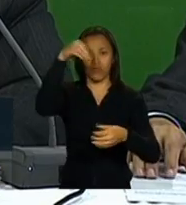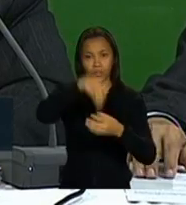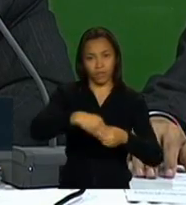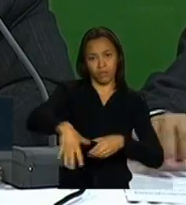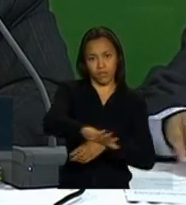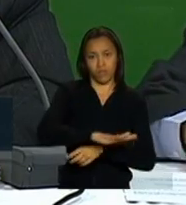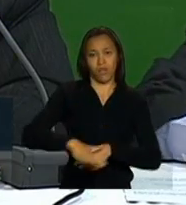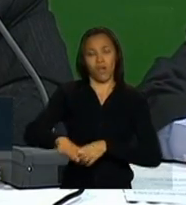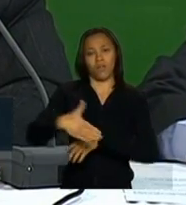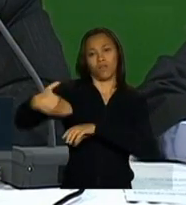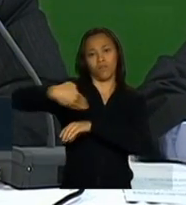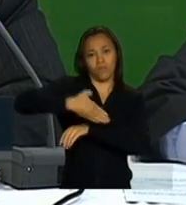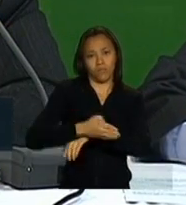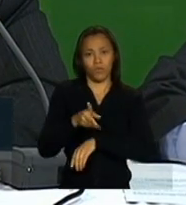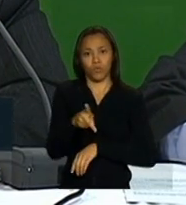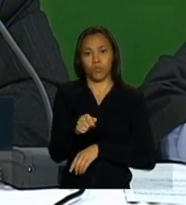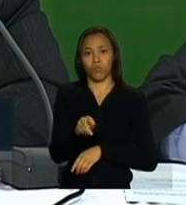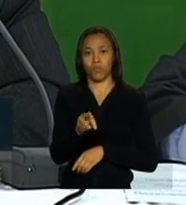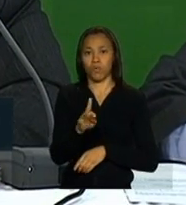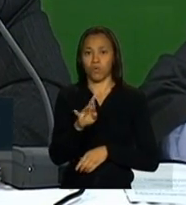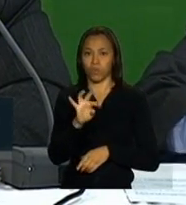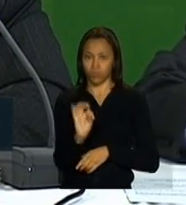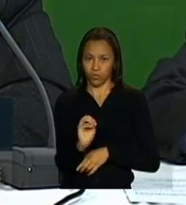também os arrendatários.